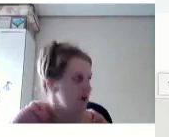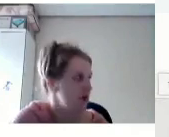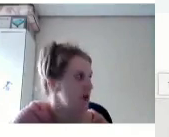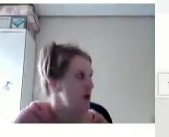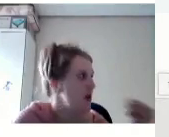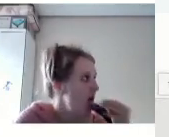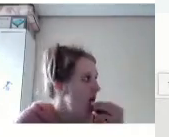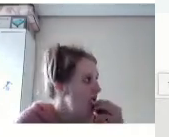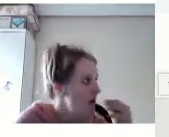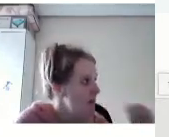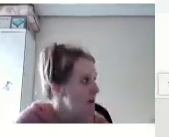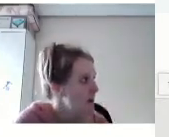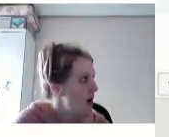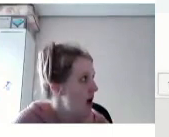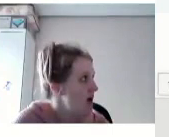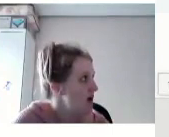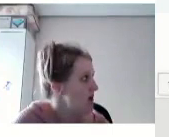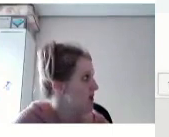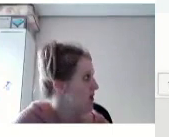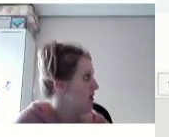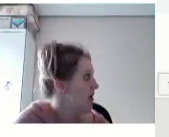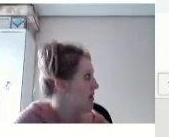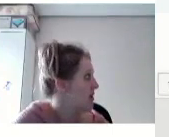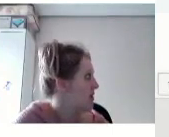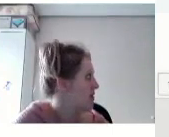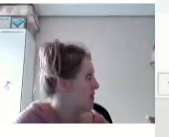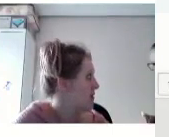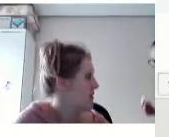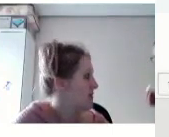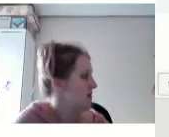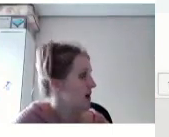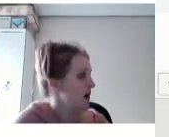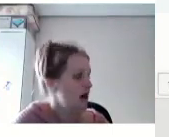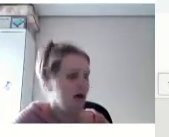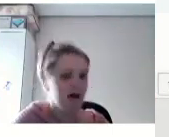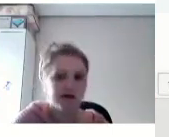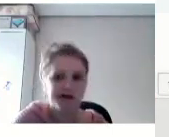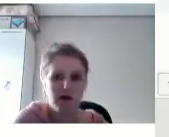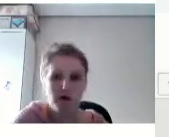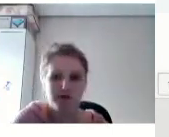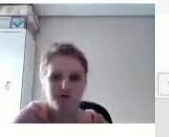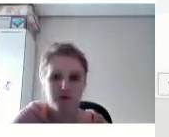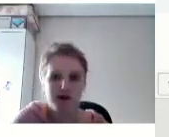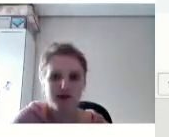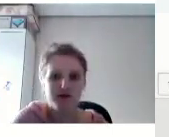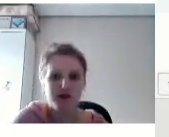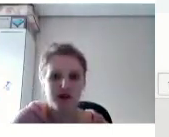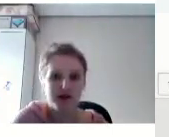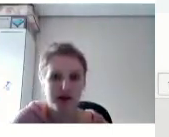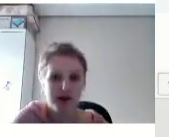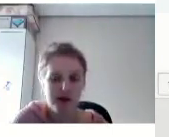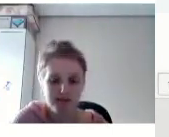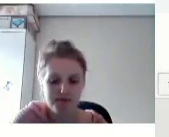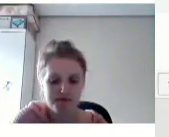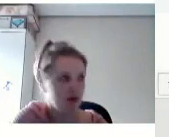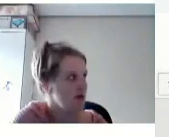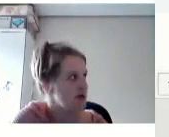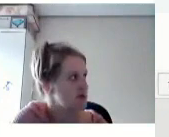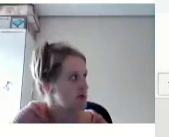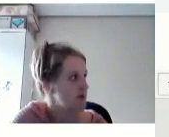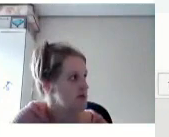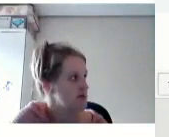o hamiltoniano deste campo de Schrödinger, a gente vai precisar, a primeira coisa que a gente vai ter que calcular é quem é o